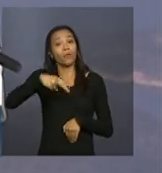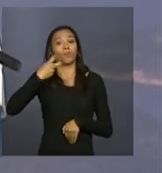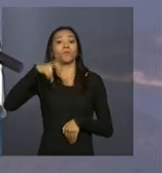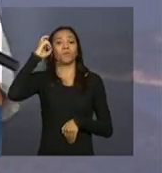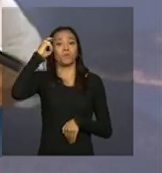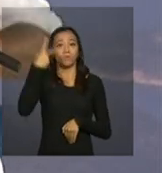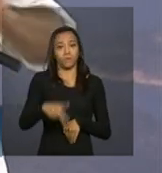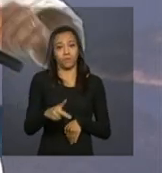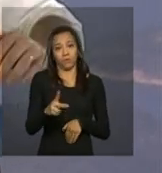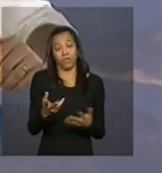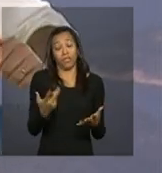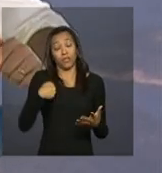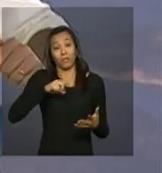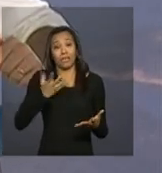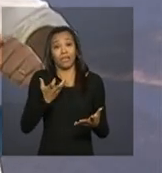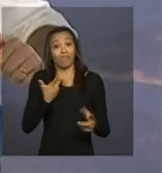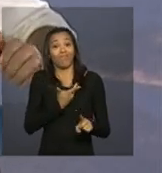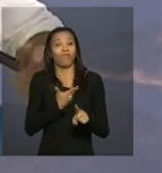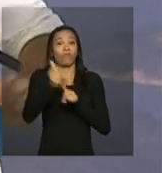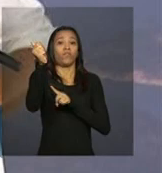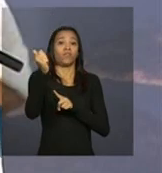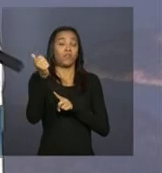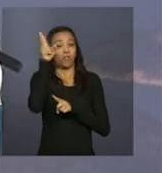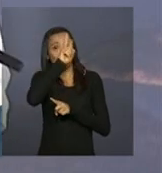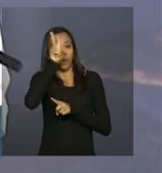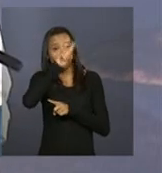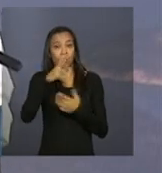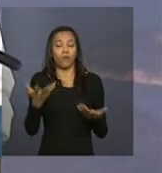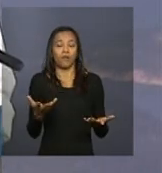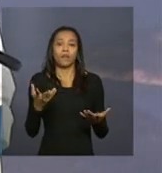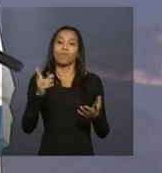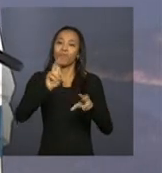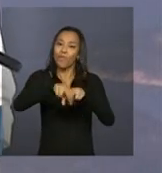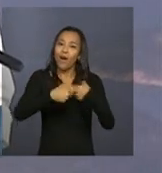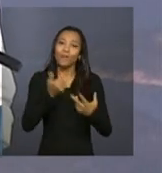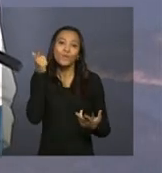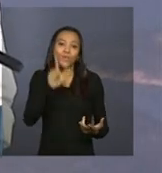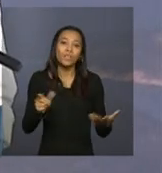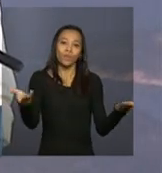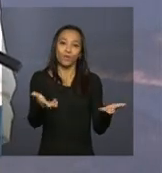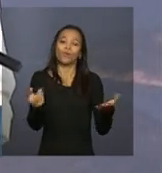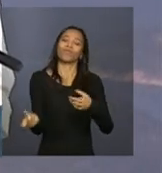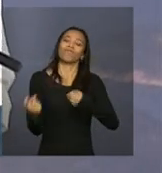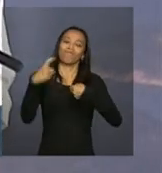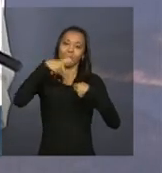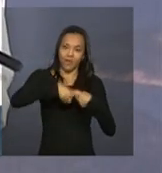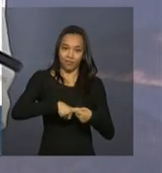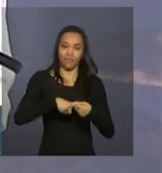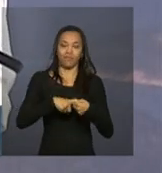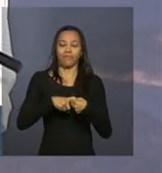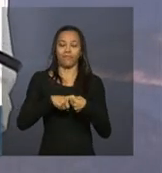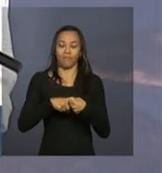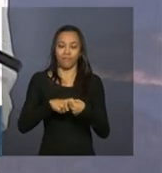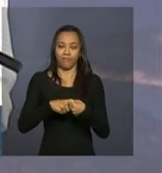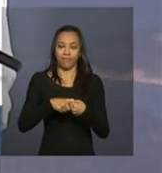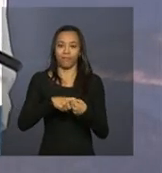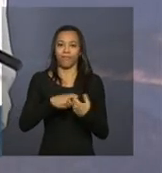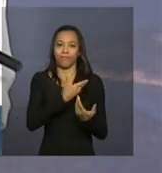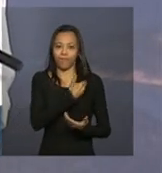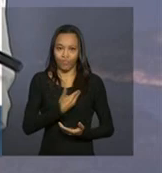tentando superar. Isso tudo foi possível, presidenta, pela parceria. Então,